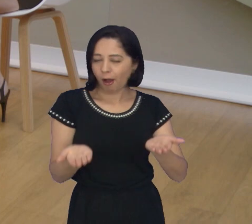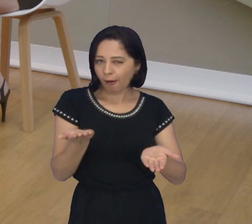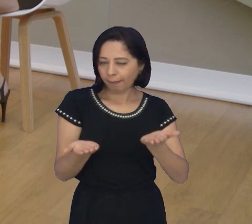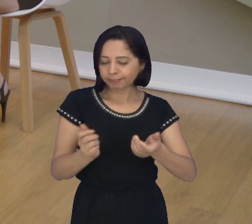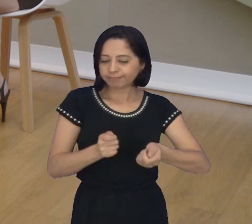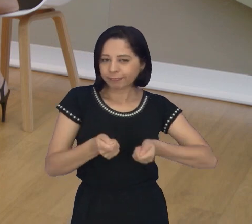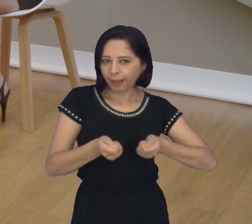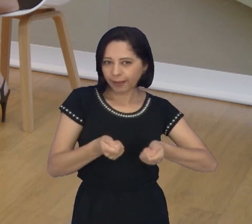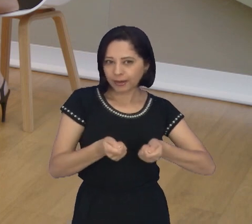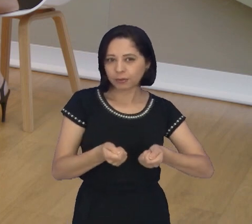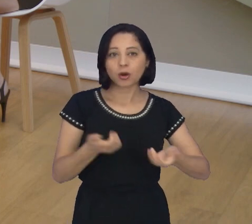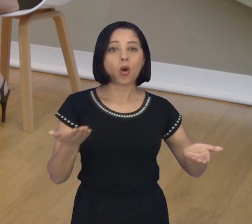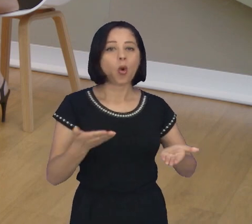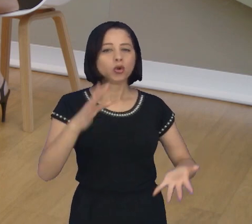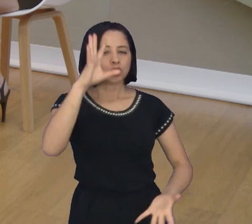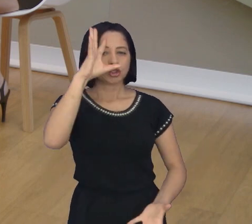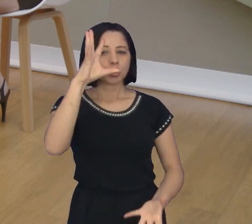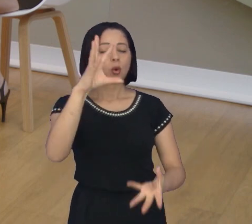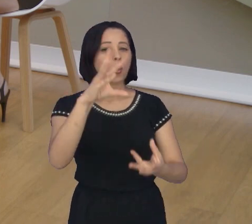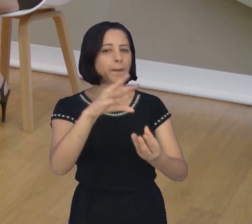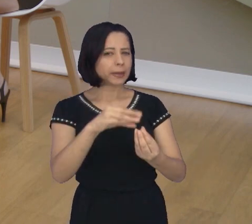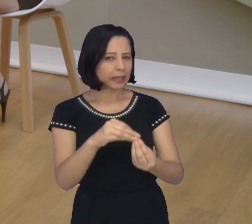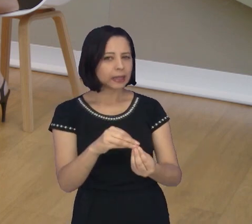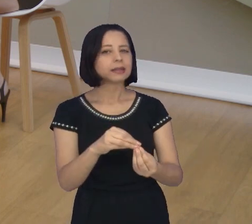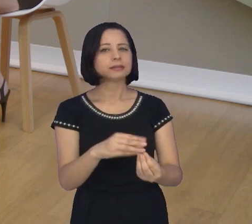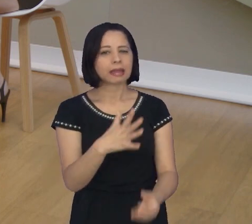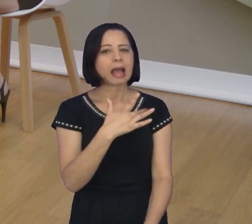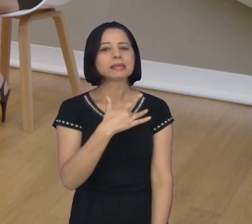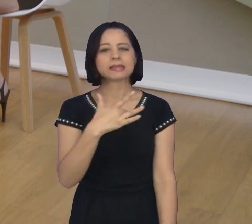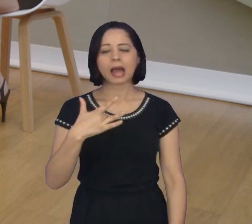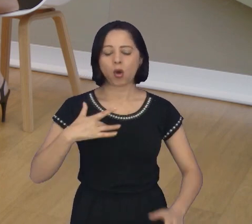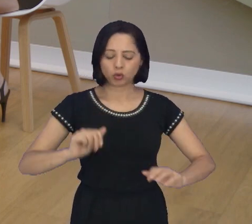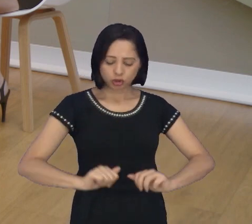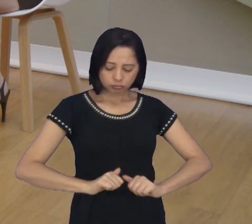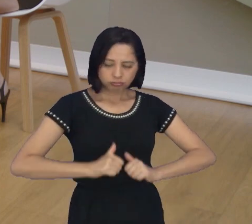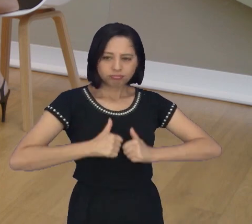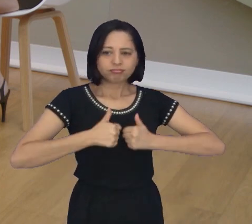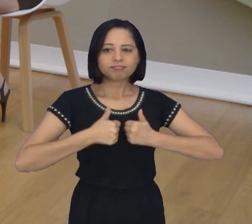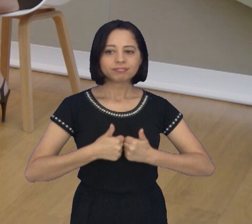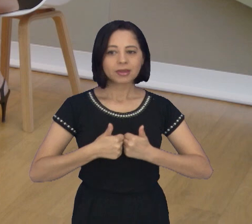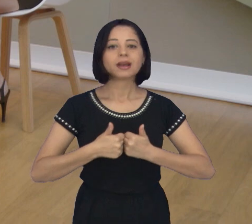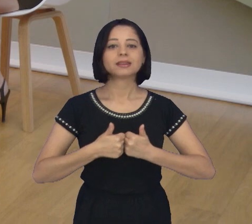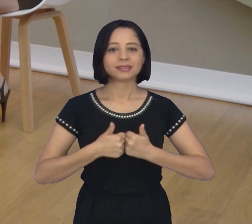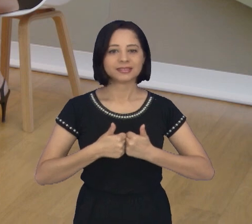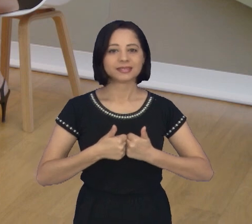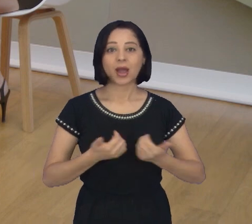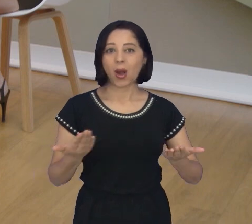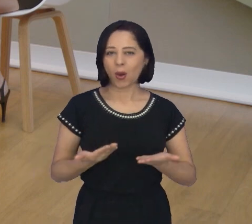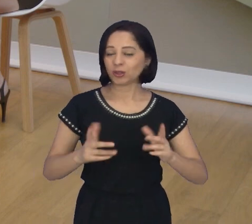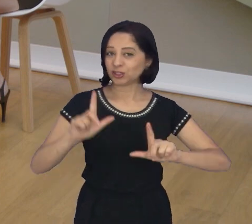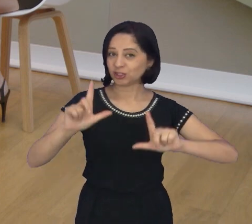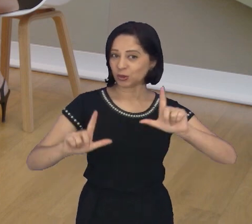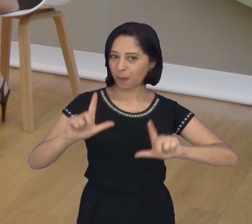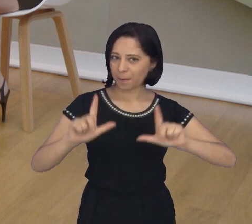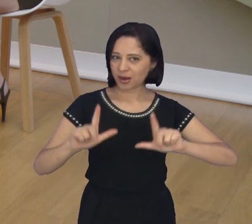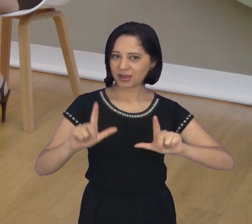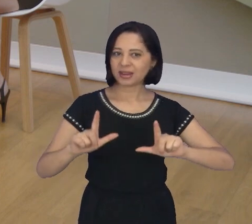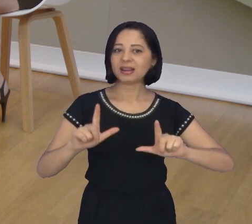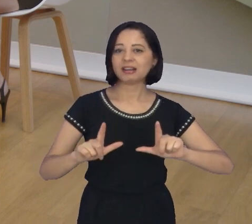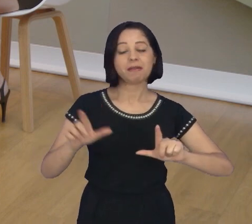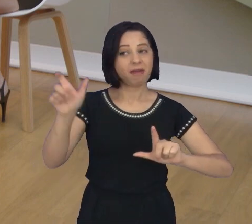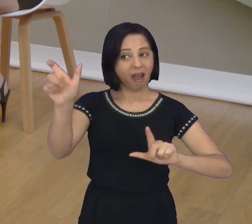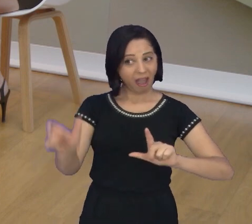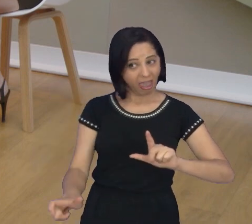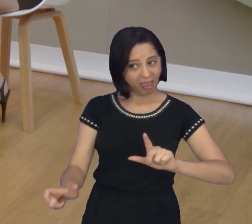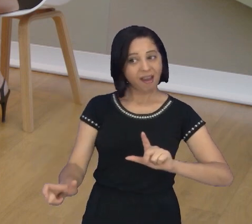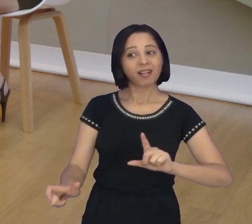para entender como a nossa saúde pode ficar melhor em todos os sentidos, o De Bem com Você de hoje recebe